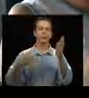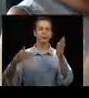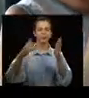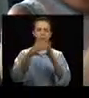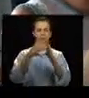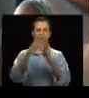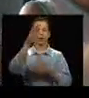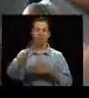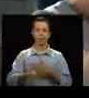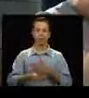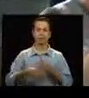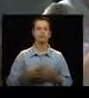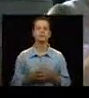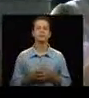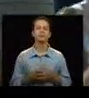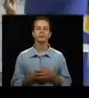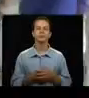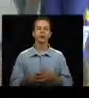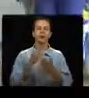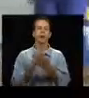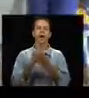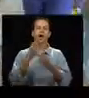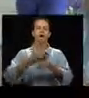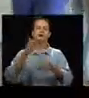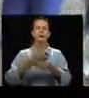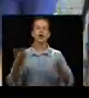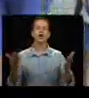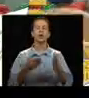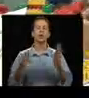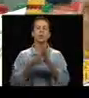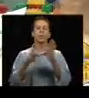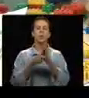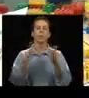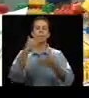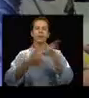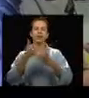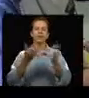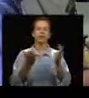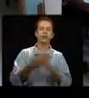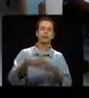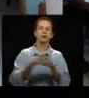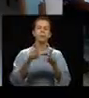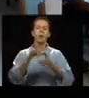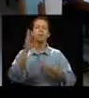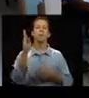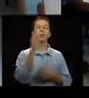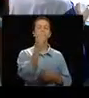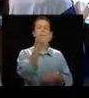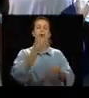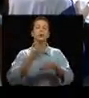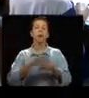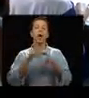o nosso turno vespertino. Nós teremos as nossas atividades na sala do Lego, na